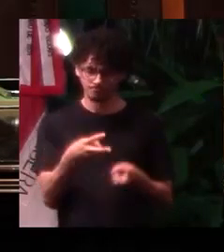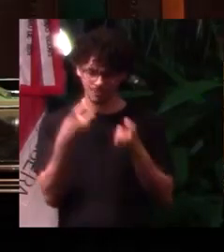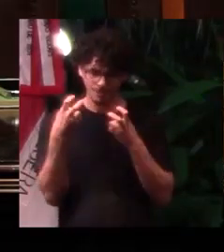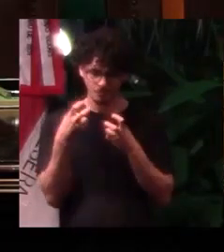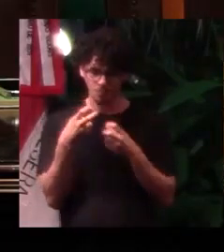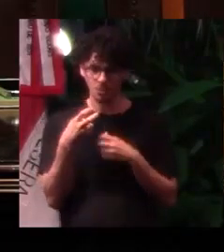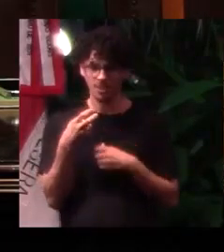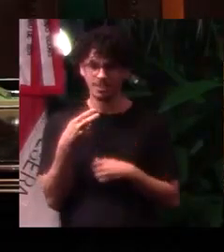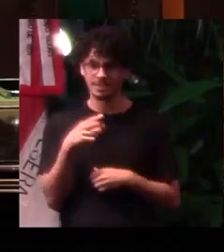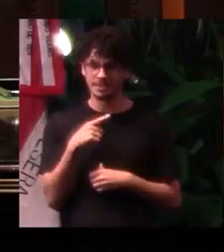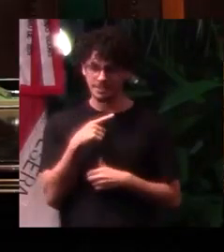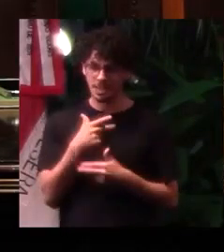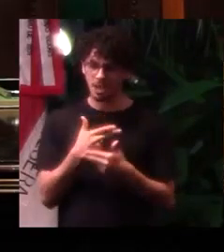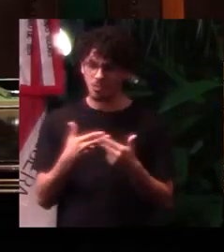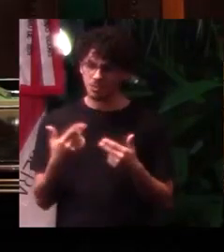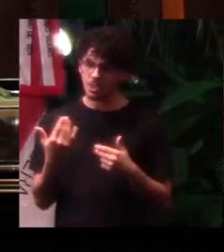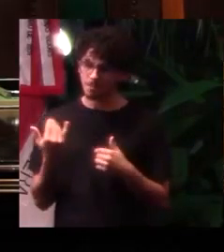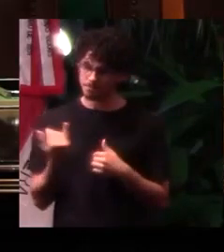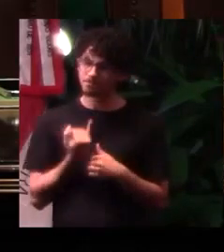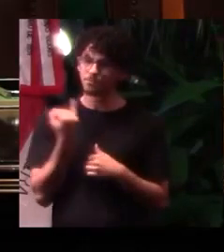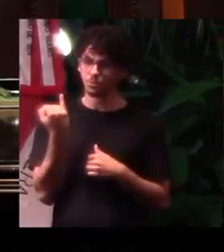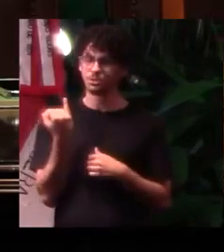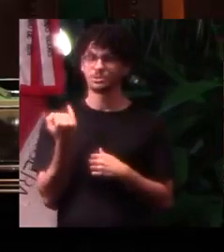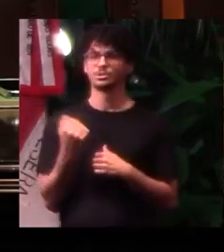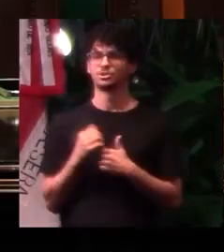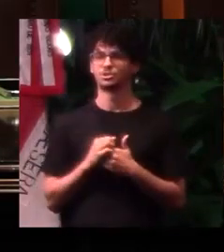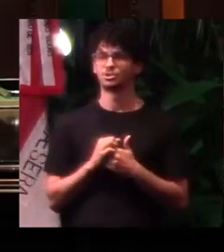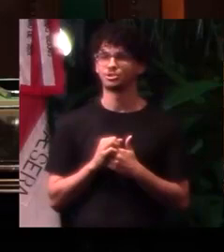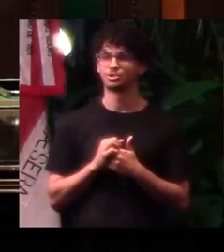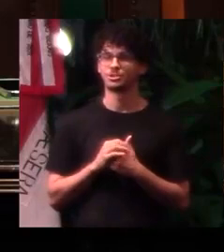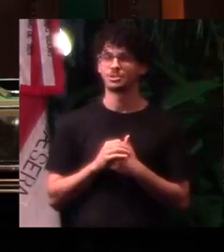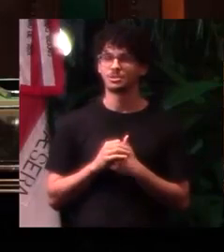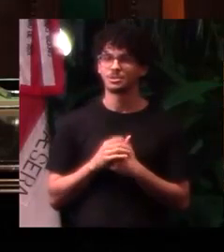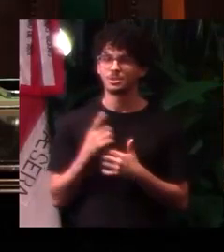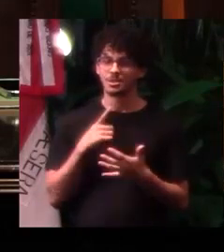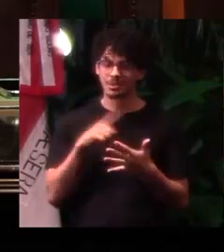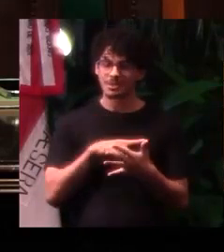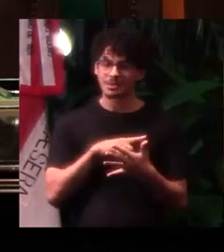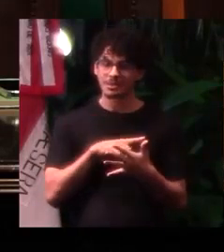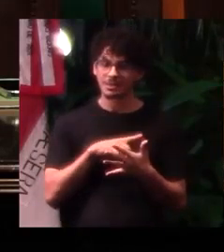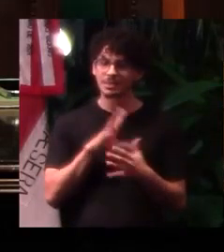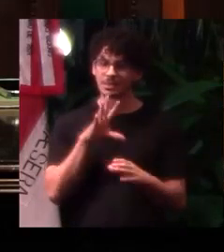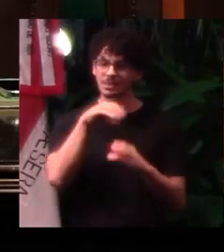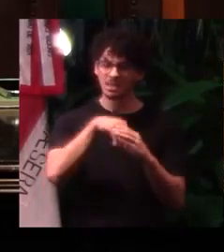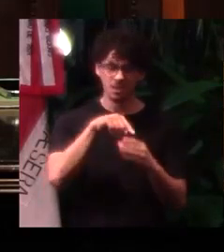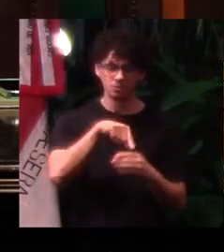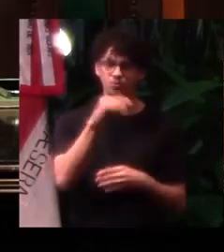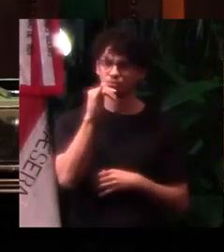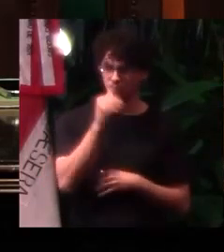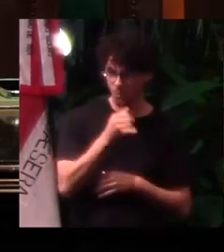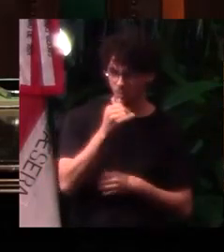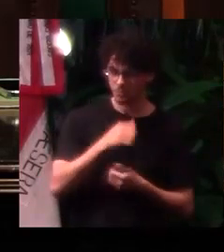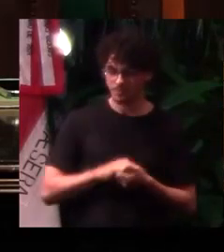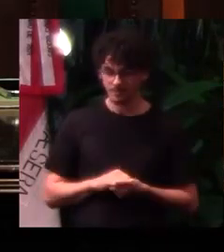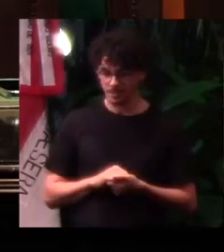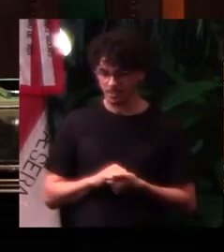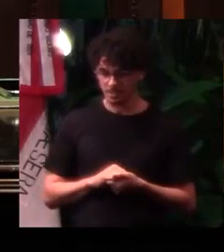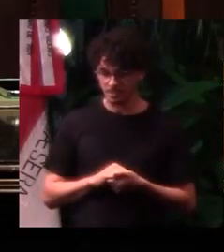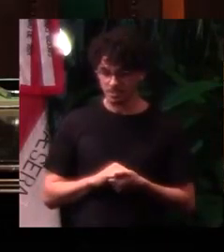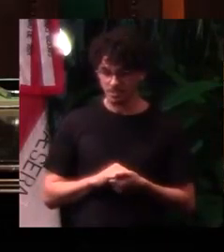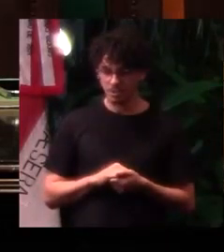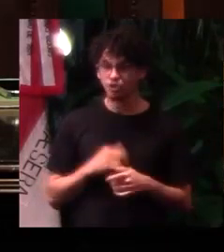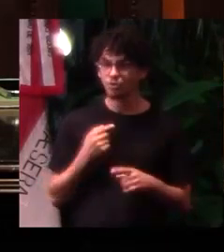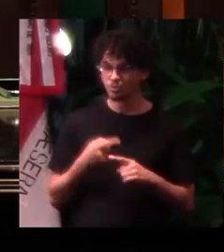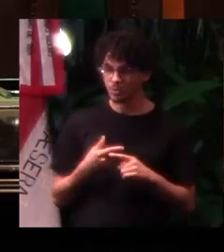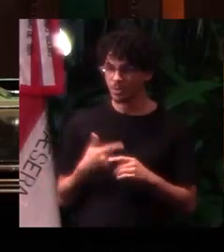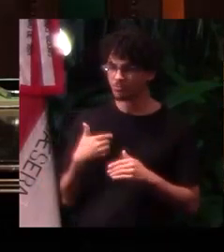muito importante no que diz respeito à relação com esse conto, porque na medida em que o